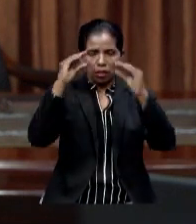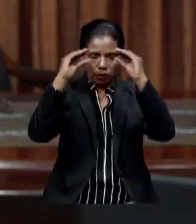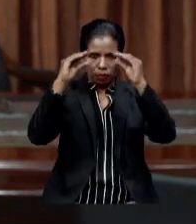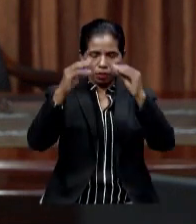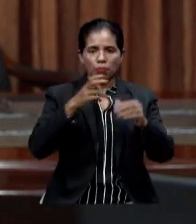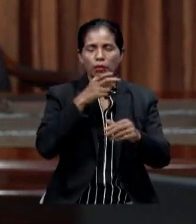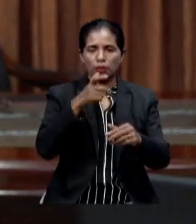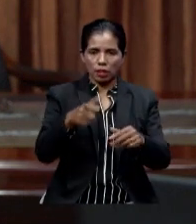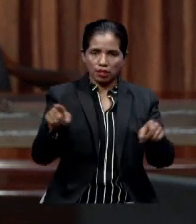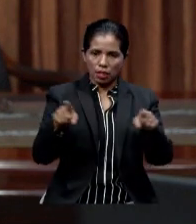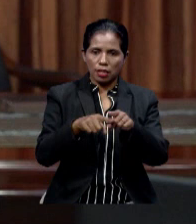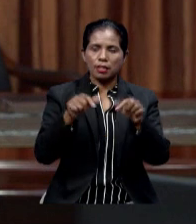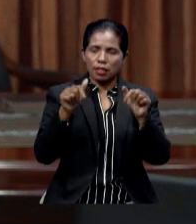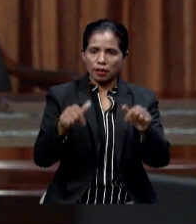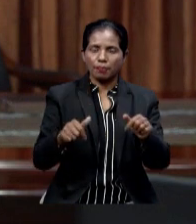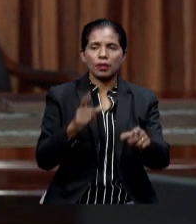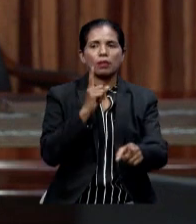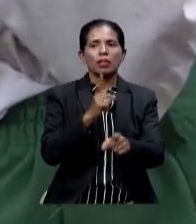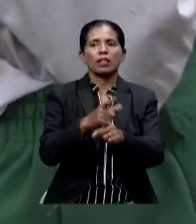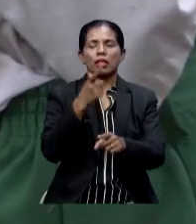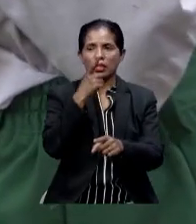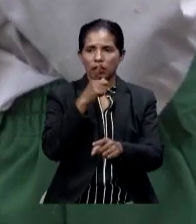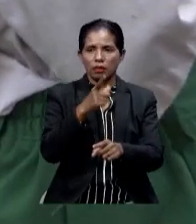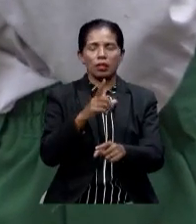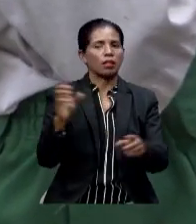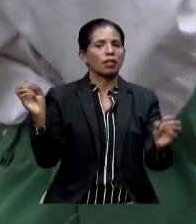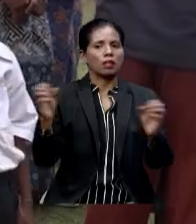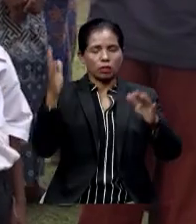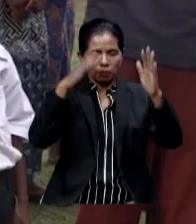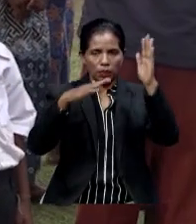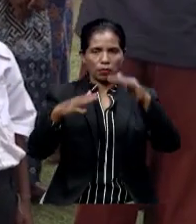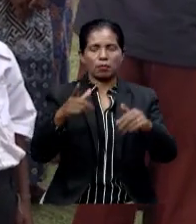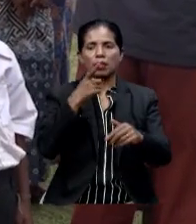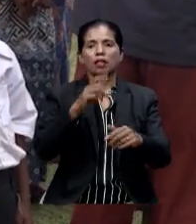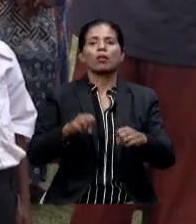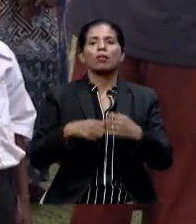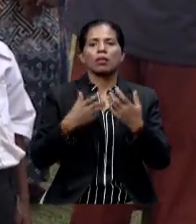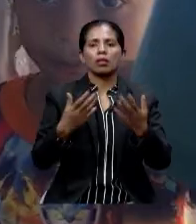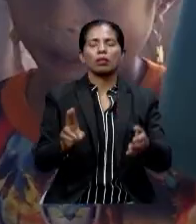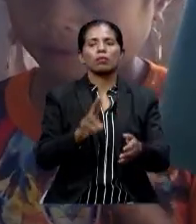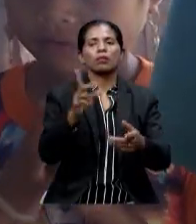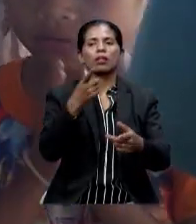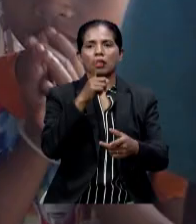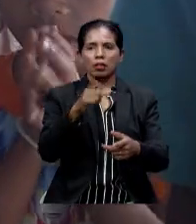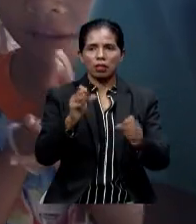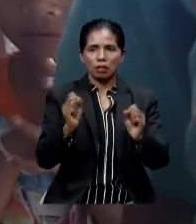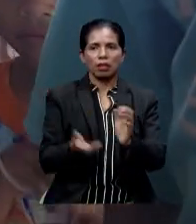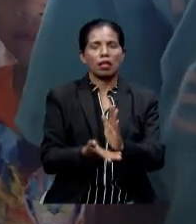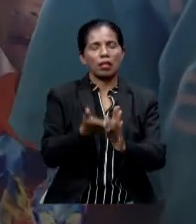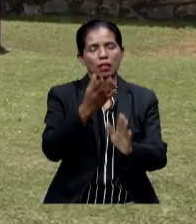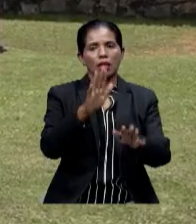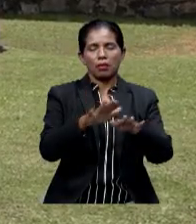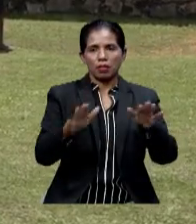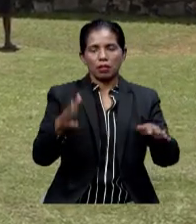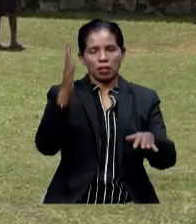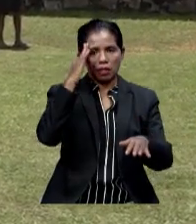e mos, e da tua teta em catar, turlos língua, né? Lá os problemas é língua, mas bem, o ensama usa língua. Né, a tu bela sala para ser